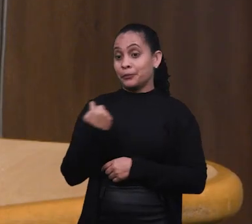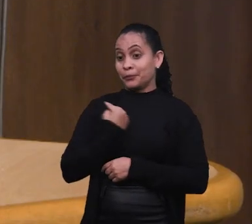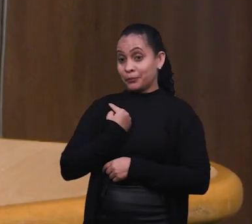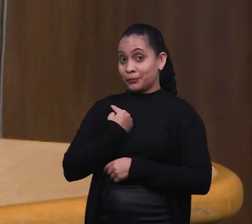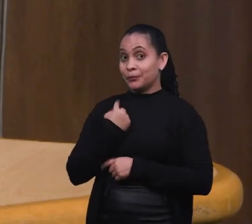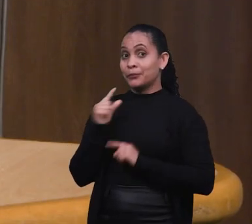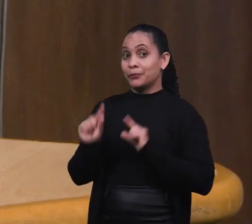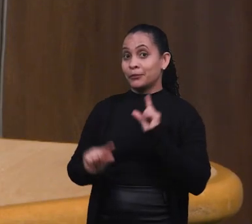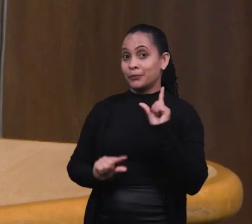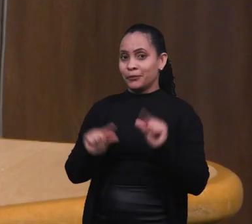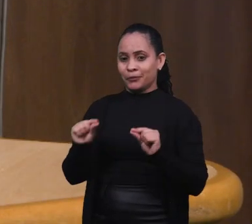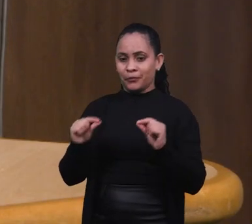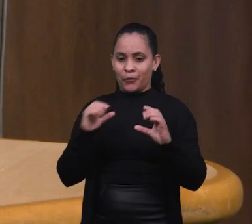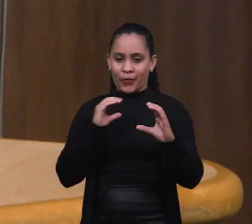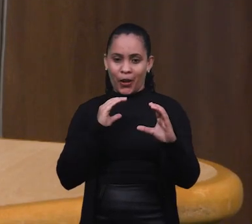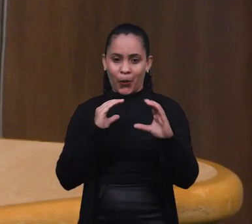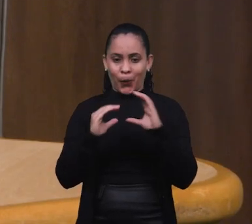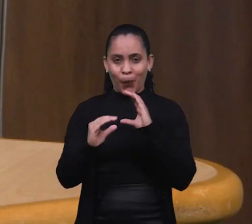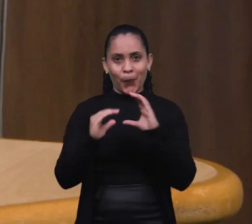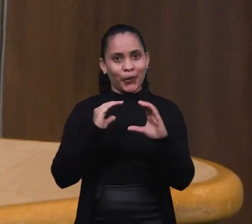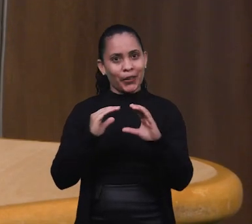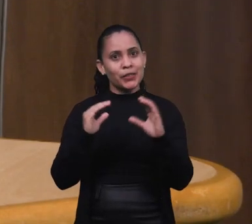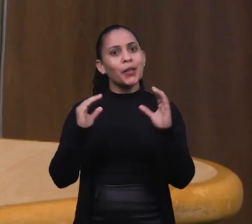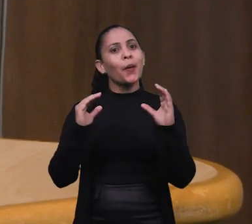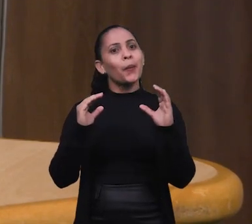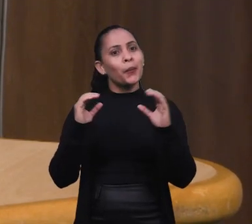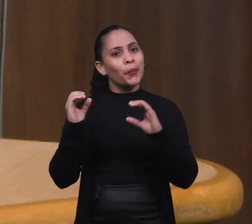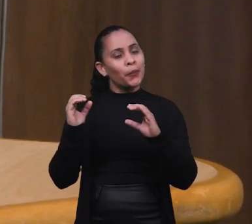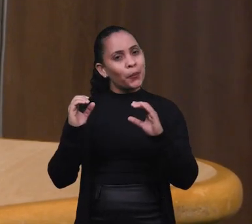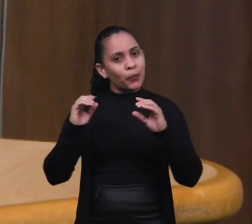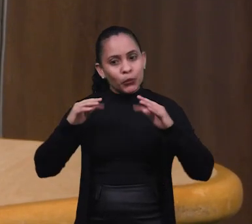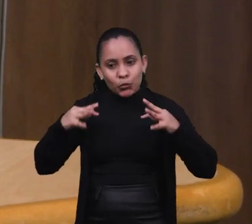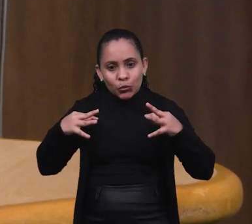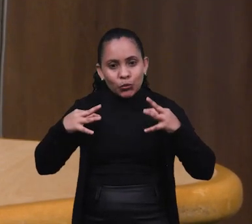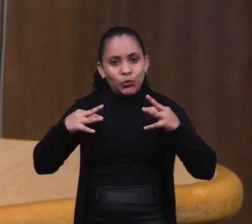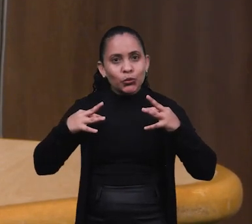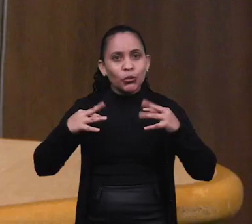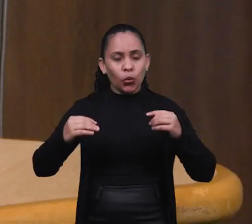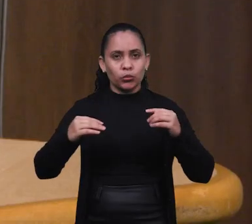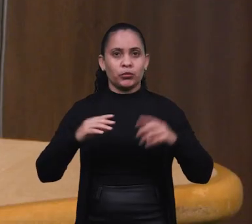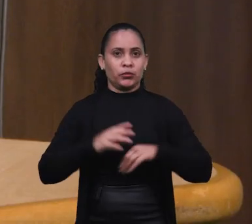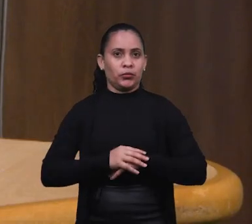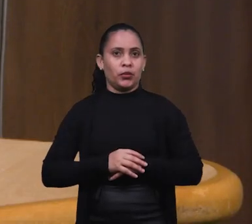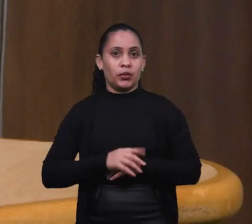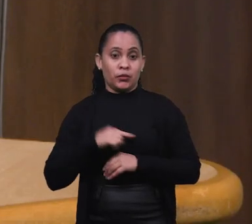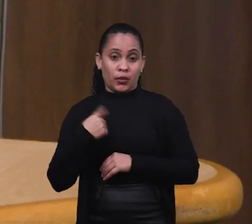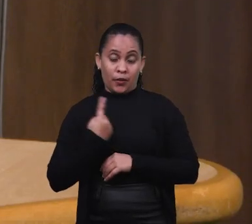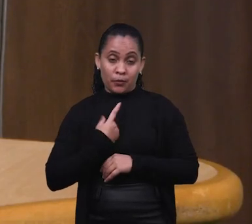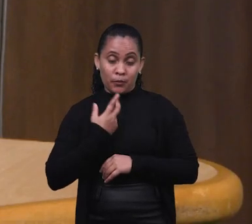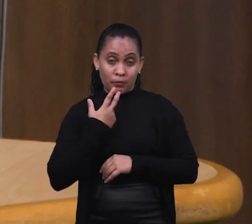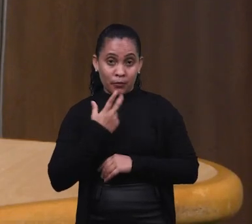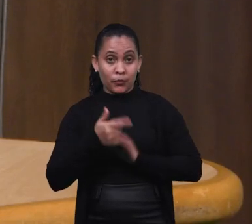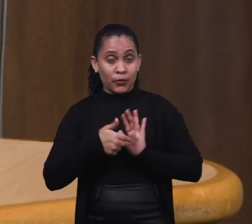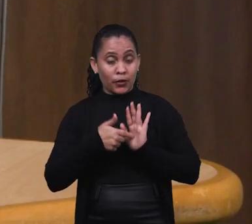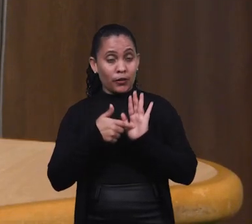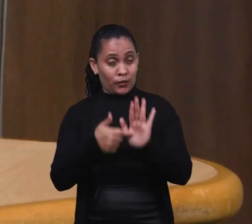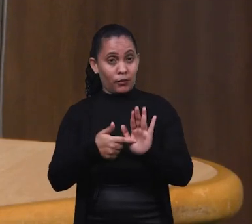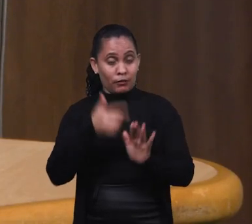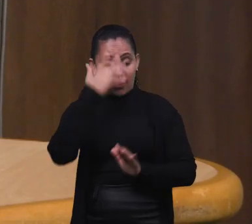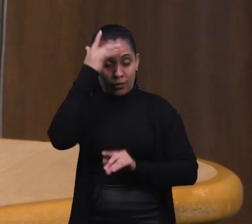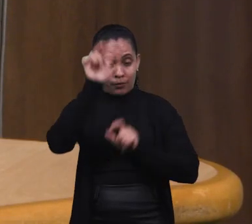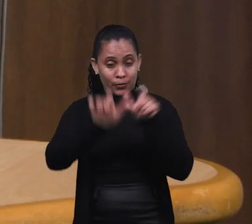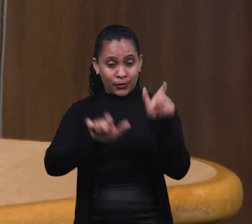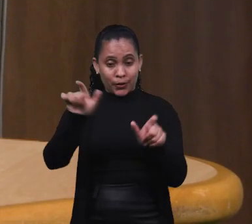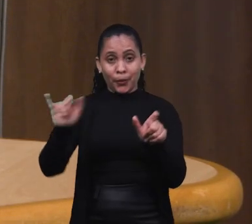nós tornamos a comunicação, não é, possível para todos, nós estamos dizendo que cada vida importa,